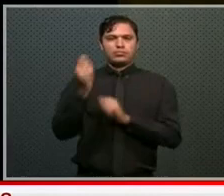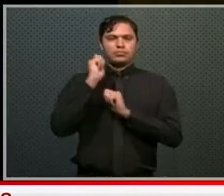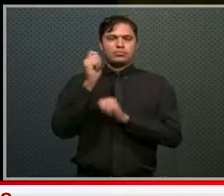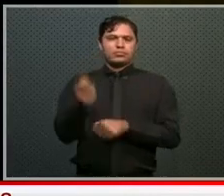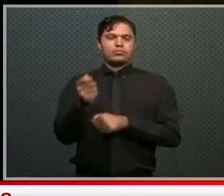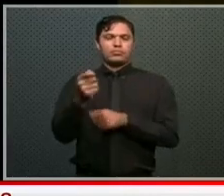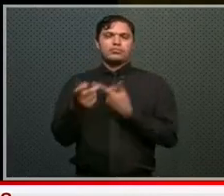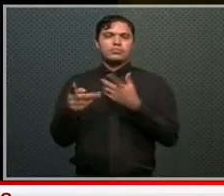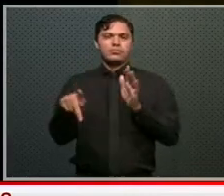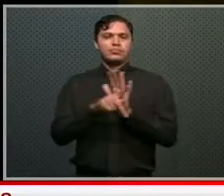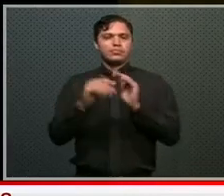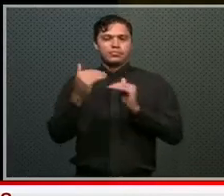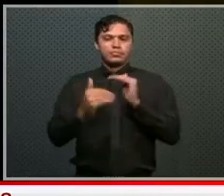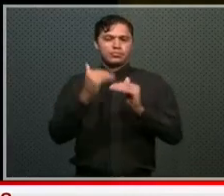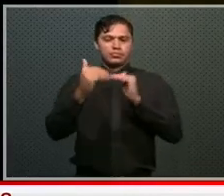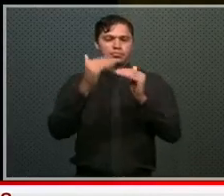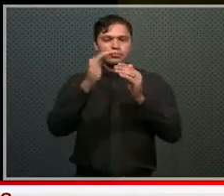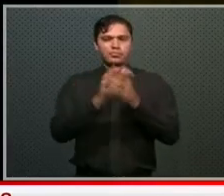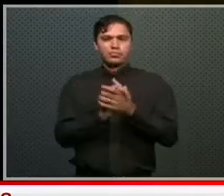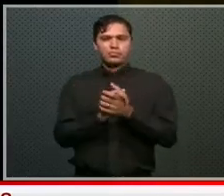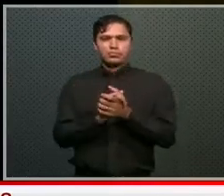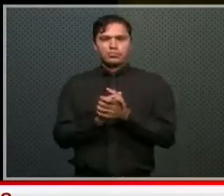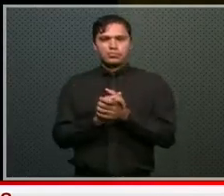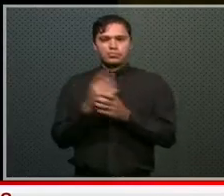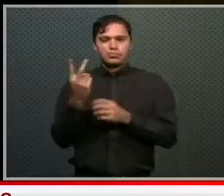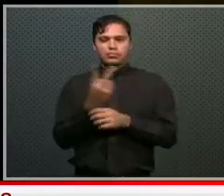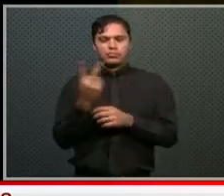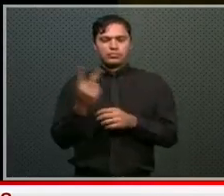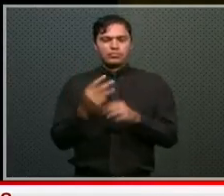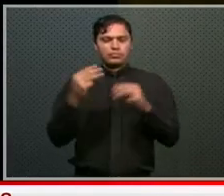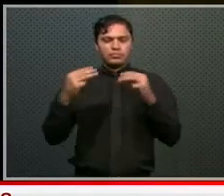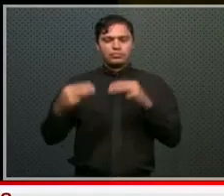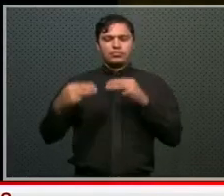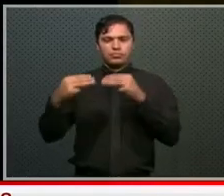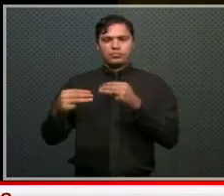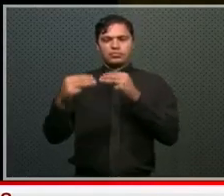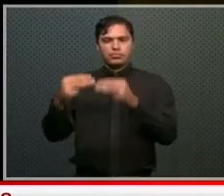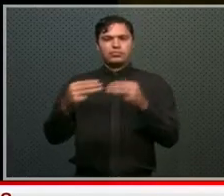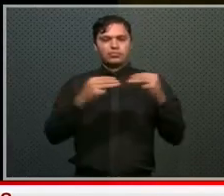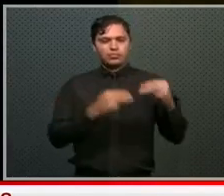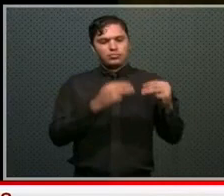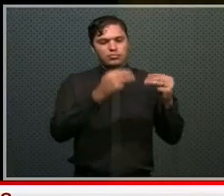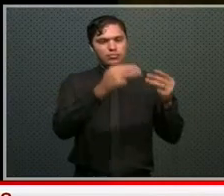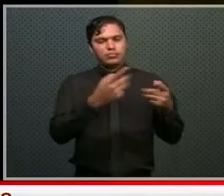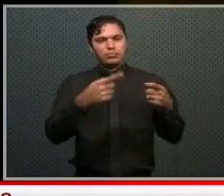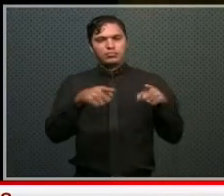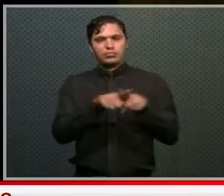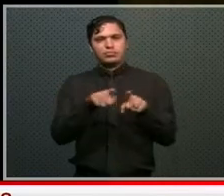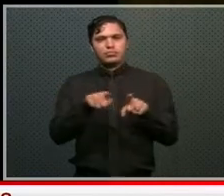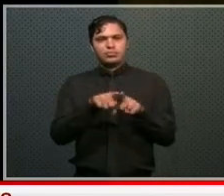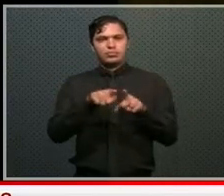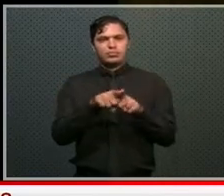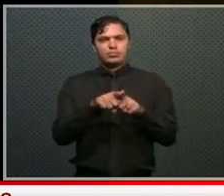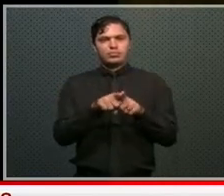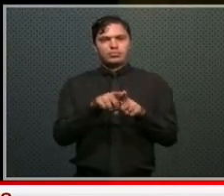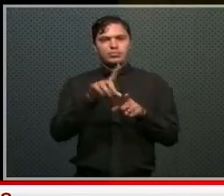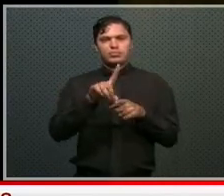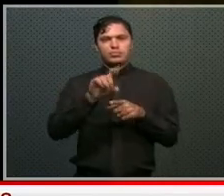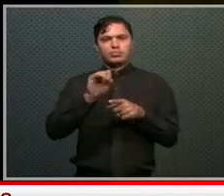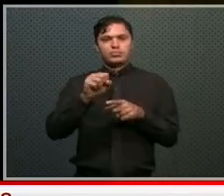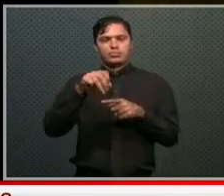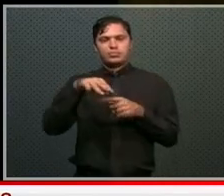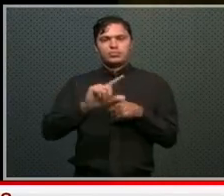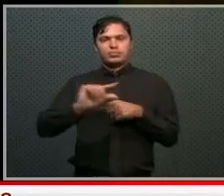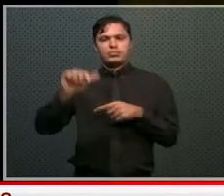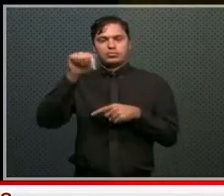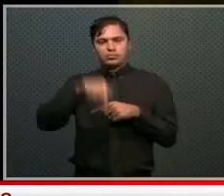provedores dos processos desses dois Ministérios mas também o dízimo que acaba de sair daqui o Adriano